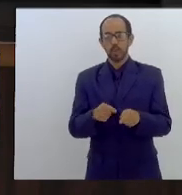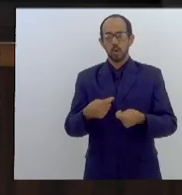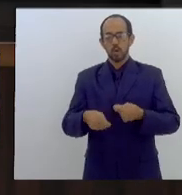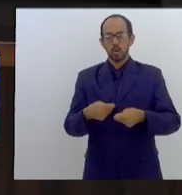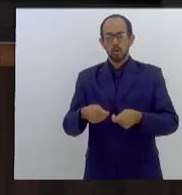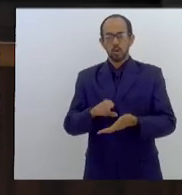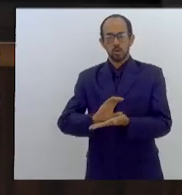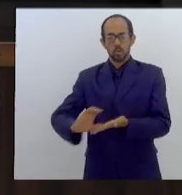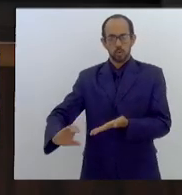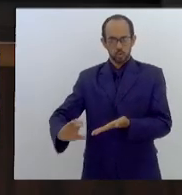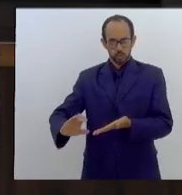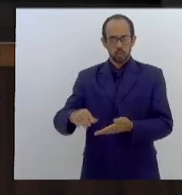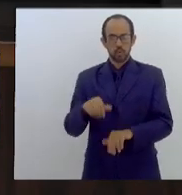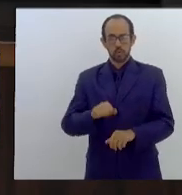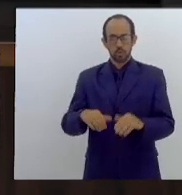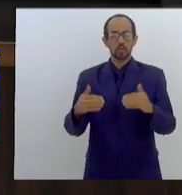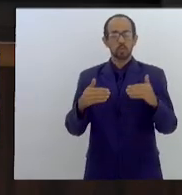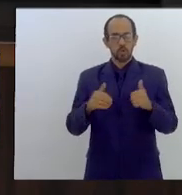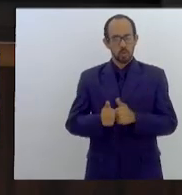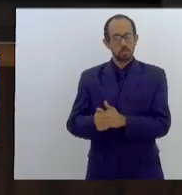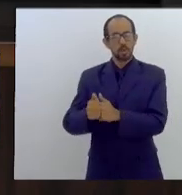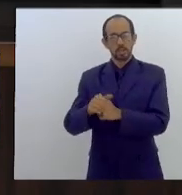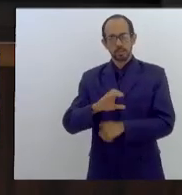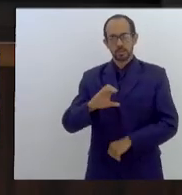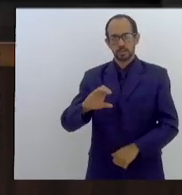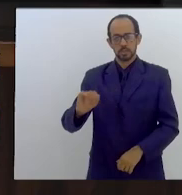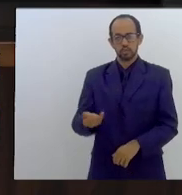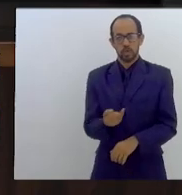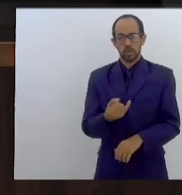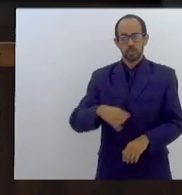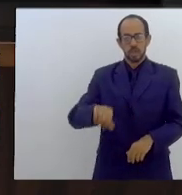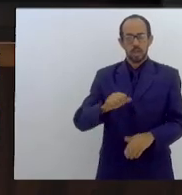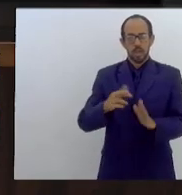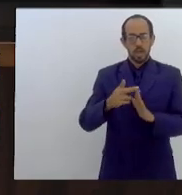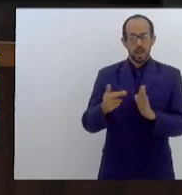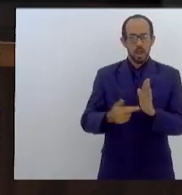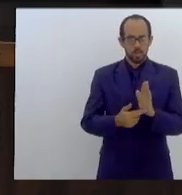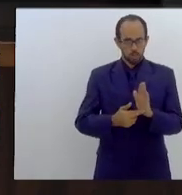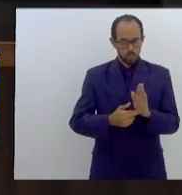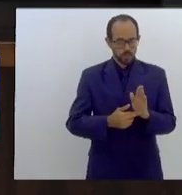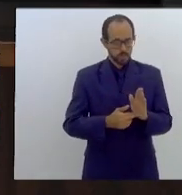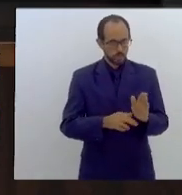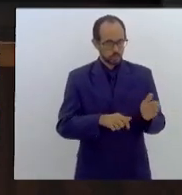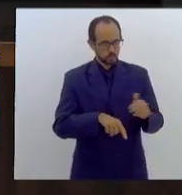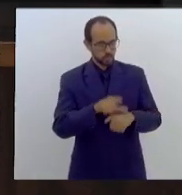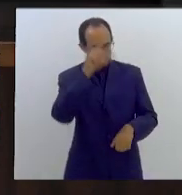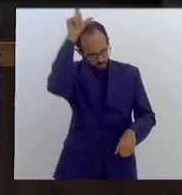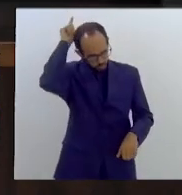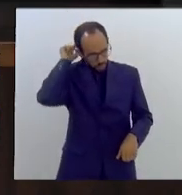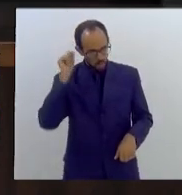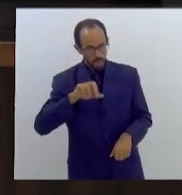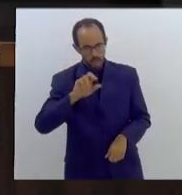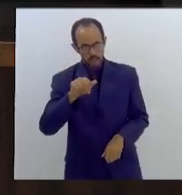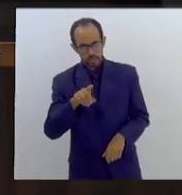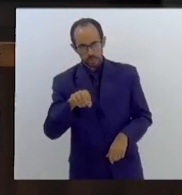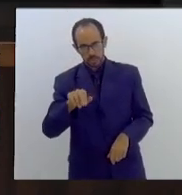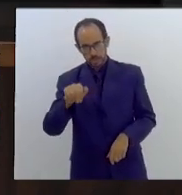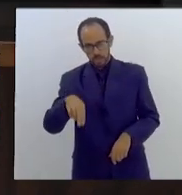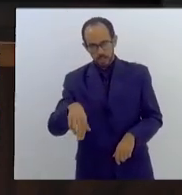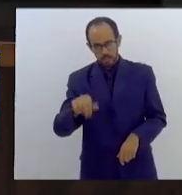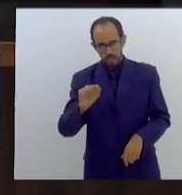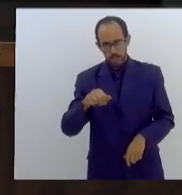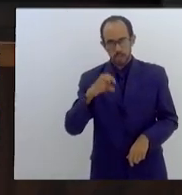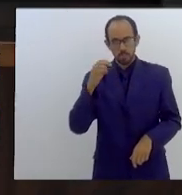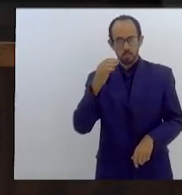controle, favorável com as emendas da CCJ. Relatores, deputados, relatores, Luiz Paulo, Adriana Baltazar, Mônica Francisca e Eliomar